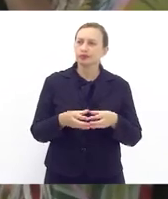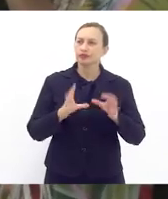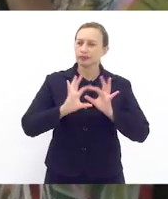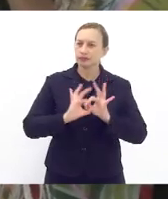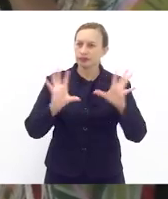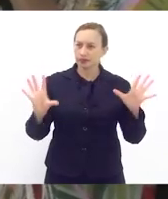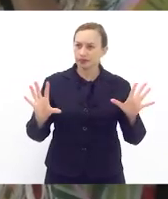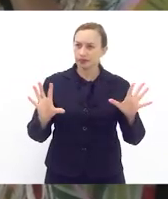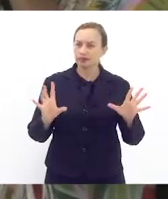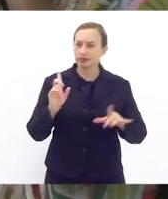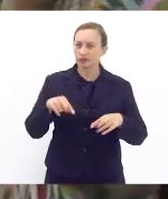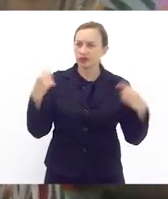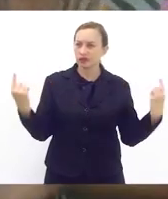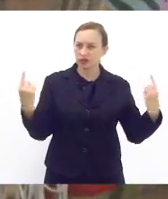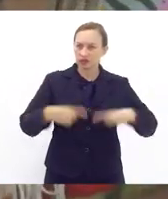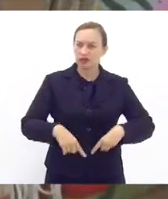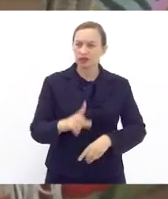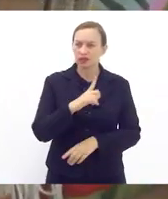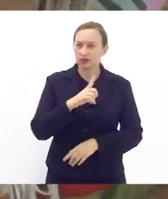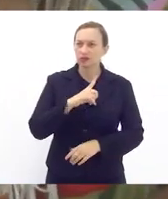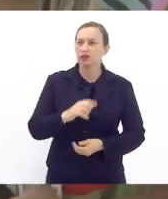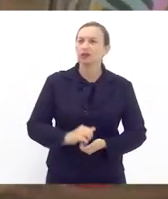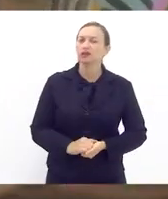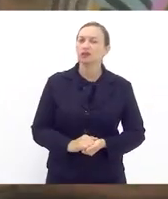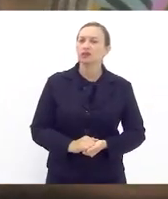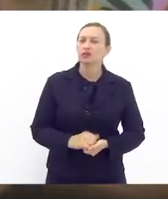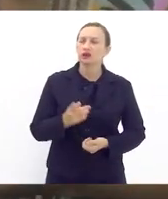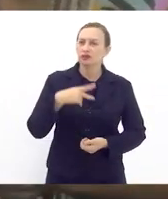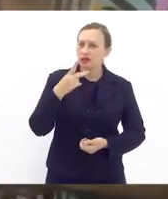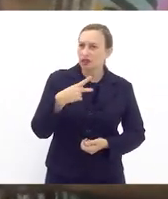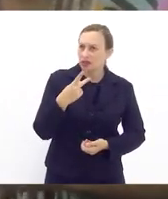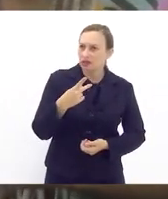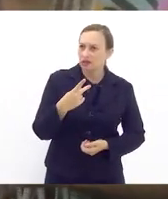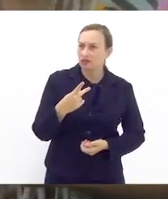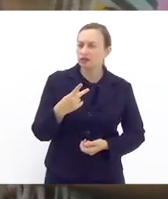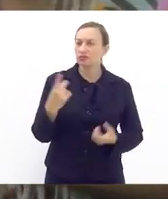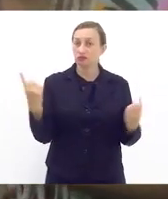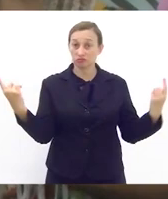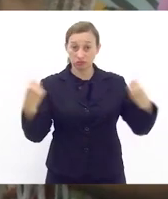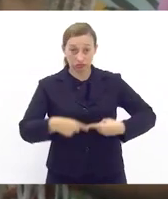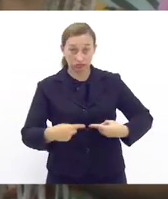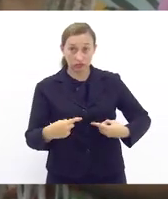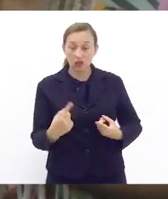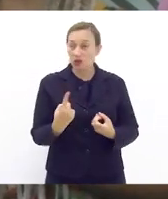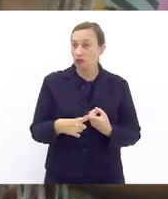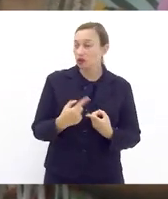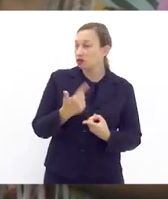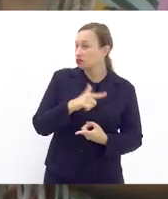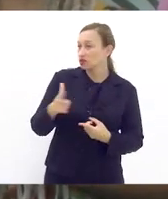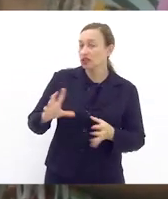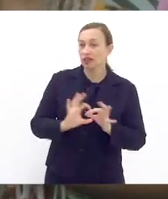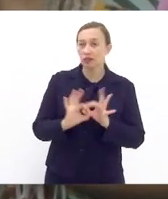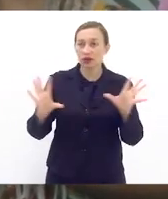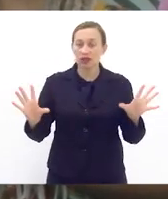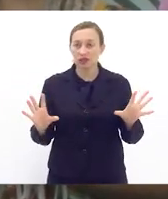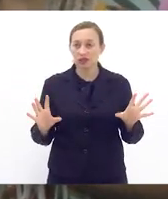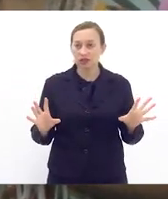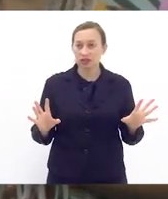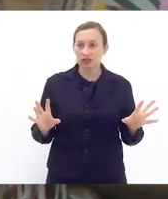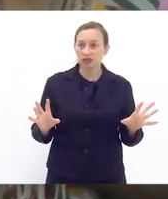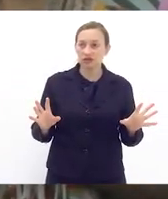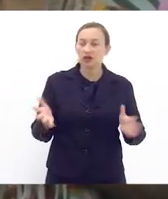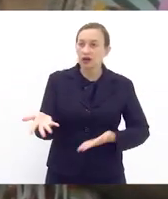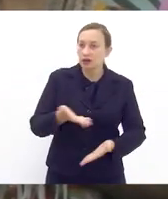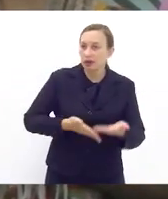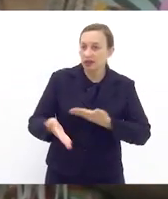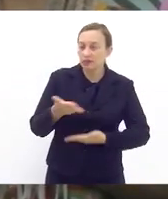Isso é Um Desafio que nós temos e quando nós falamos como um desafio porque não existe democracia sem a participação